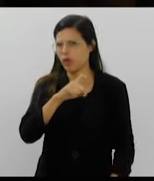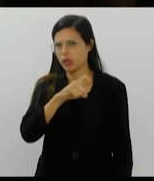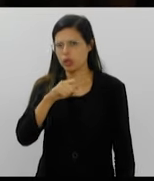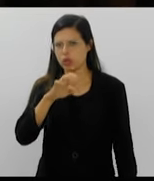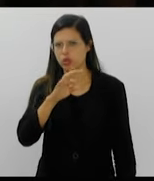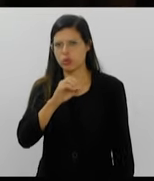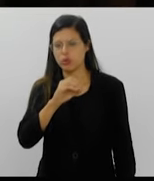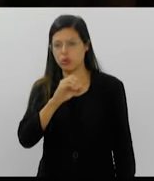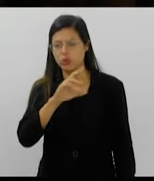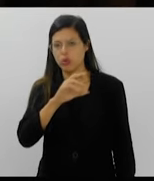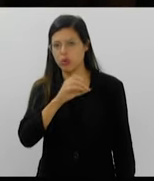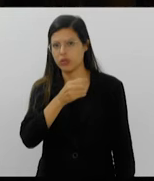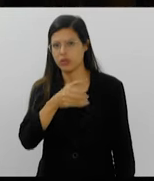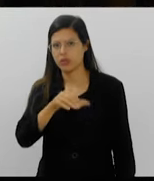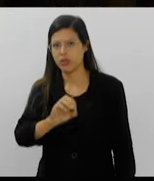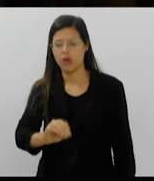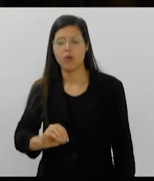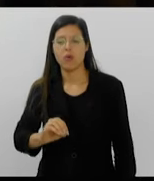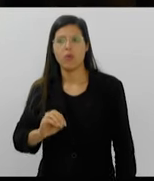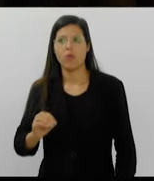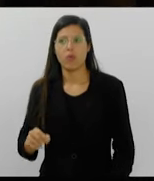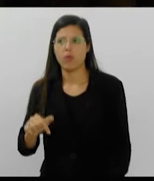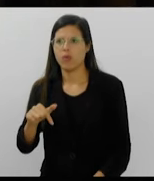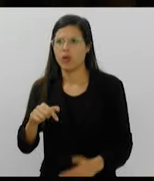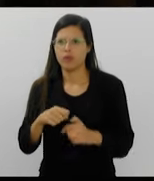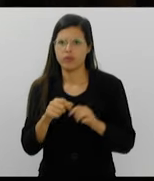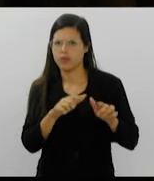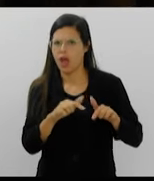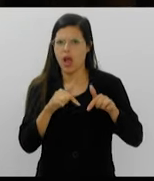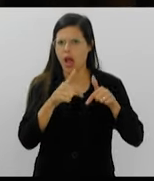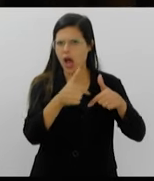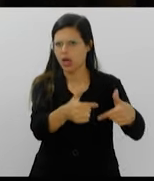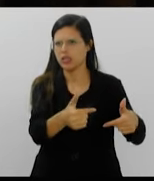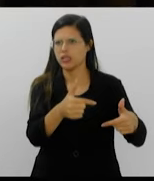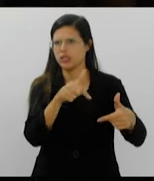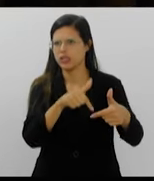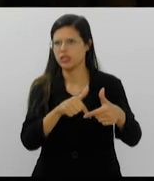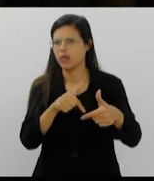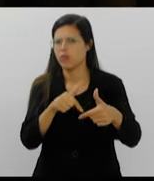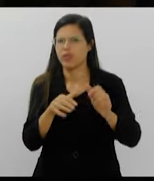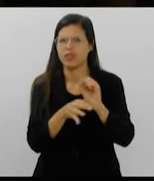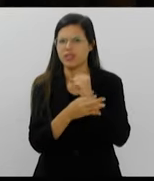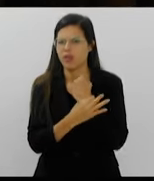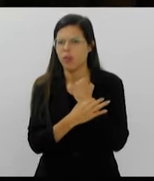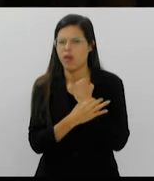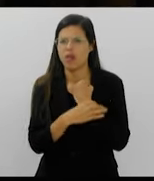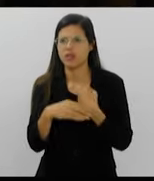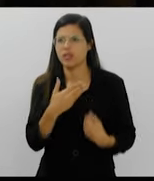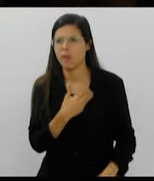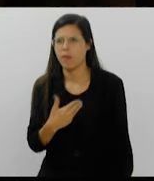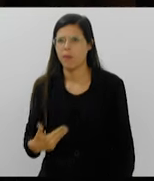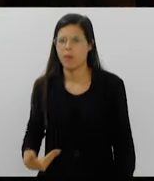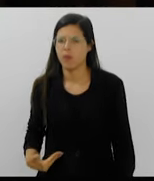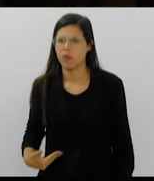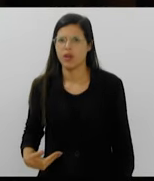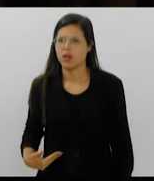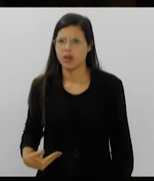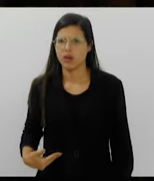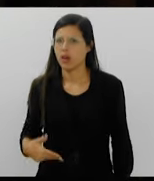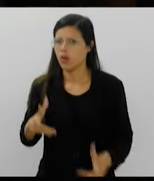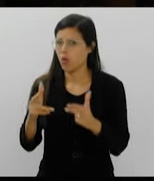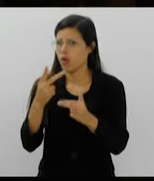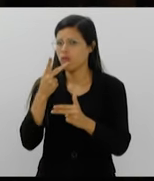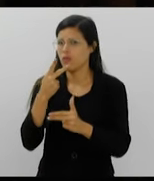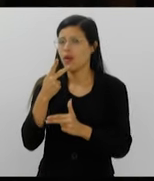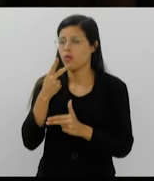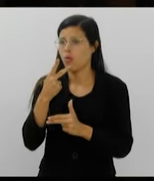pública, como esse indivíduo falou durante todo o processo eleitoral. Aliás, se alguém aqui quer interferir na segurança pública, eu